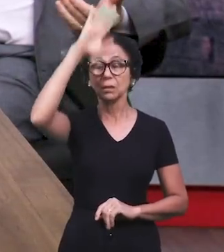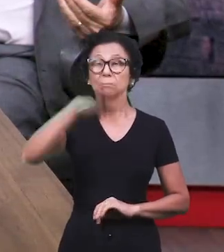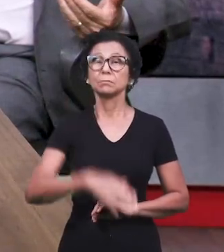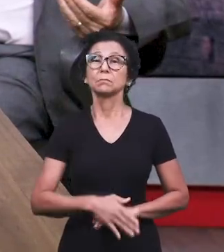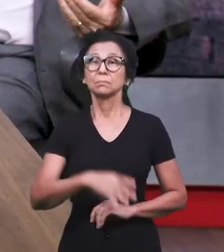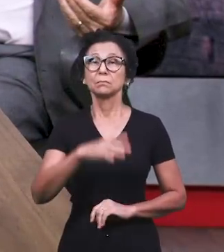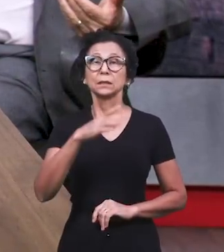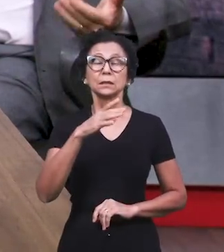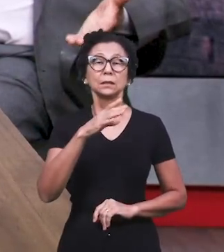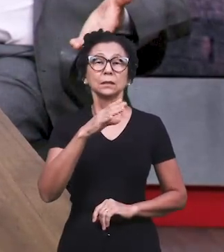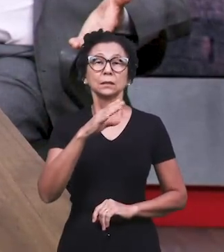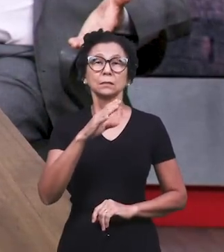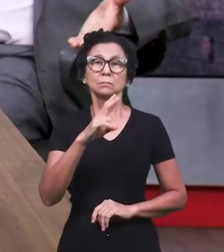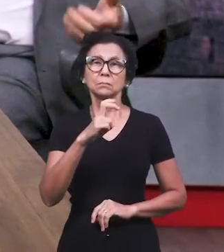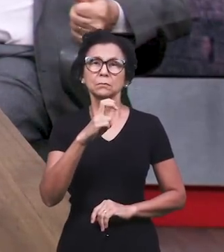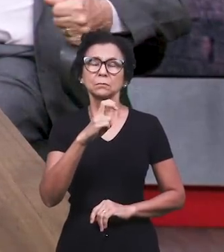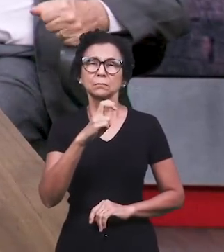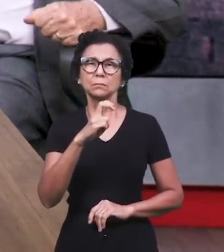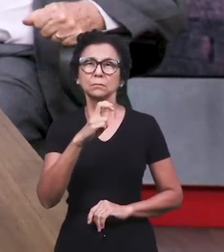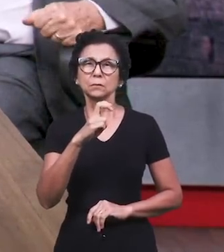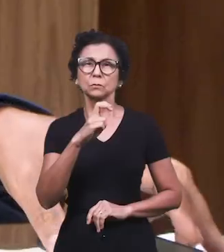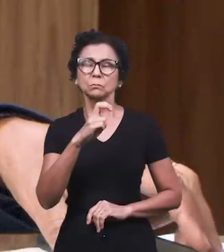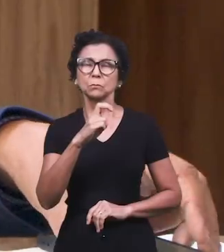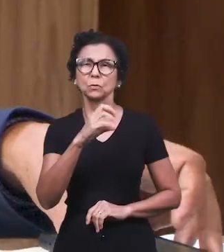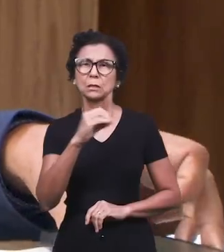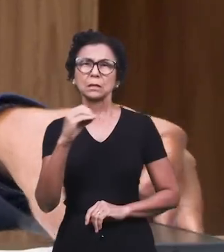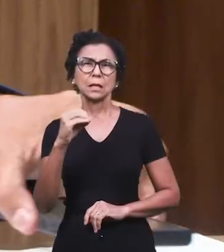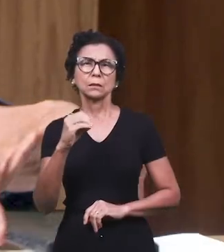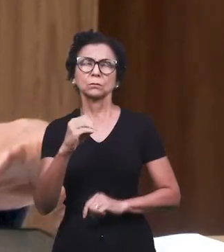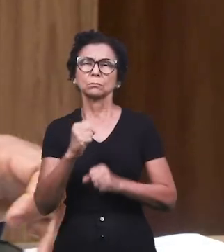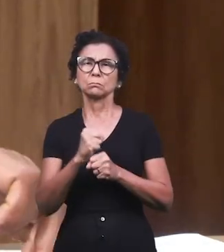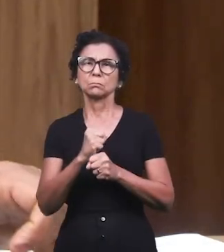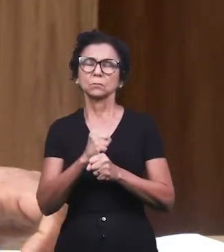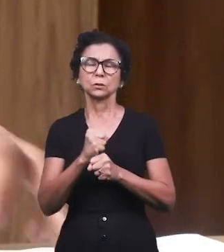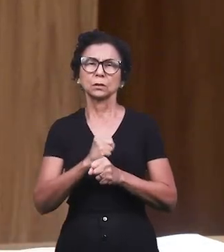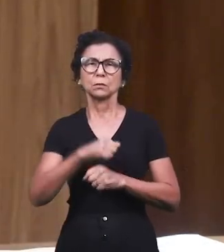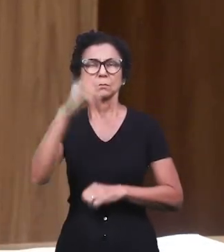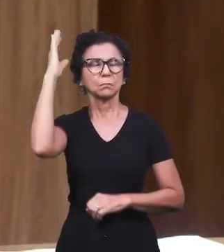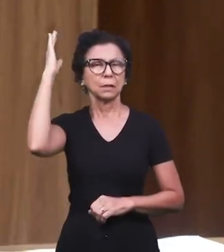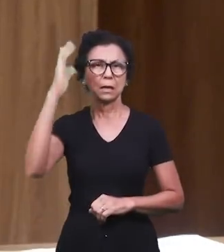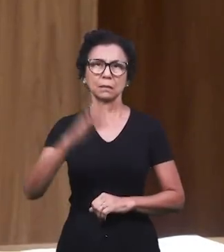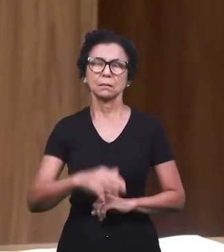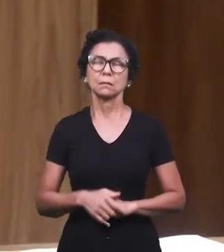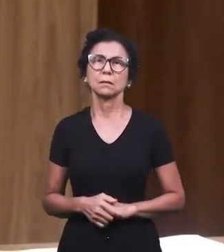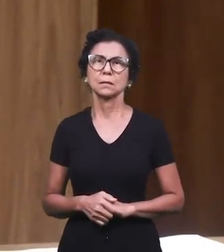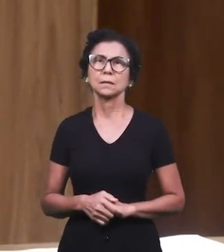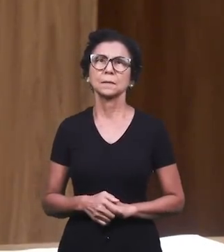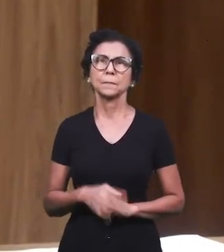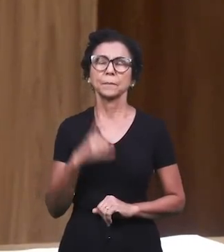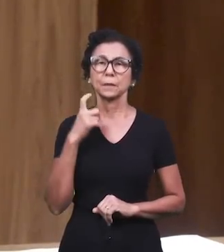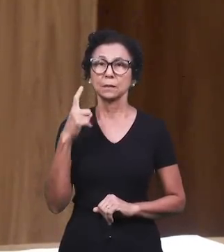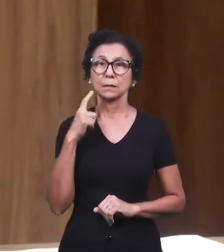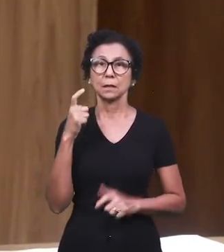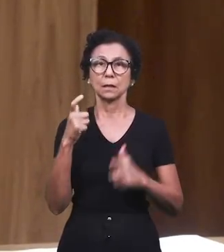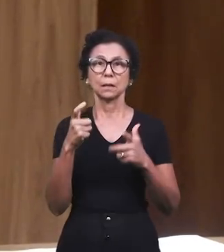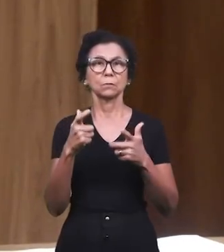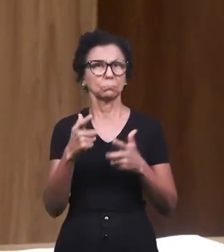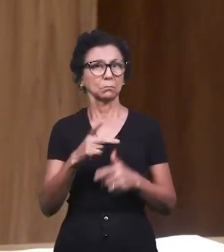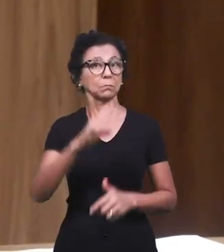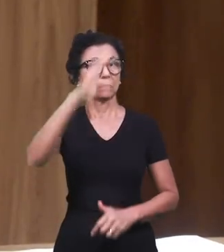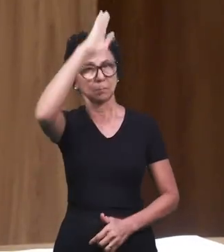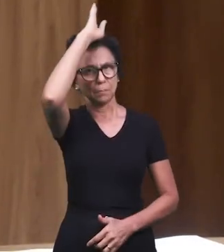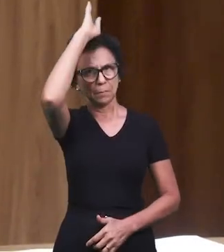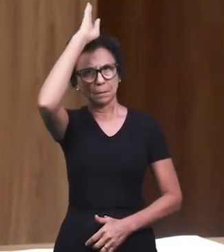de império. E agora, é interessante lembrar que eles dominavam, segundo algum historiador, o domínio dele era muito grande, o Império